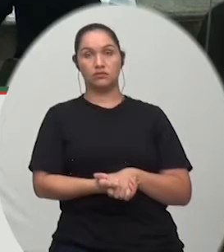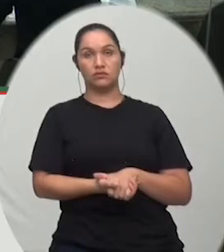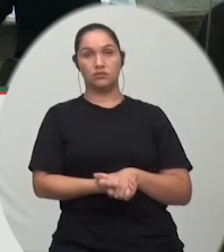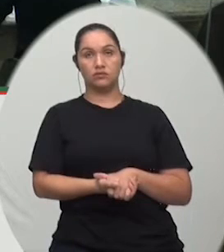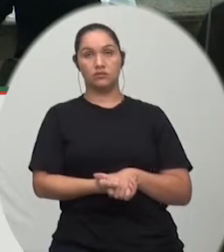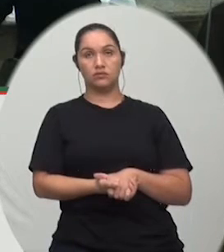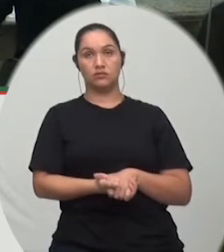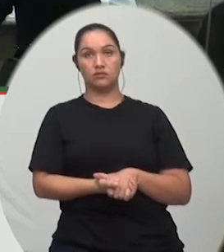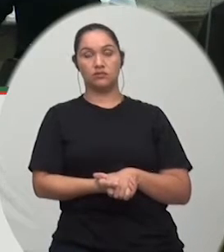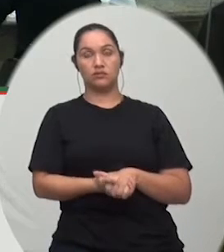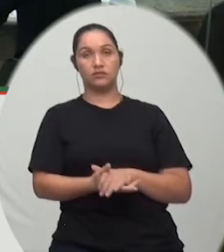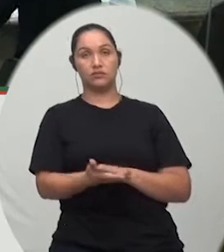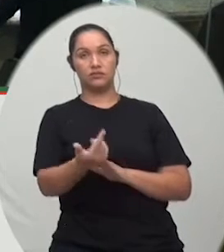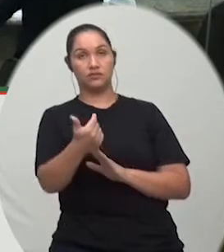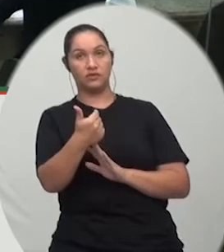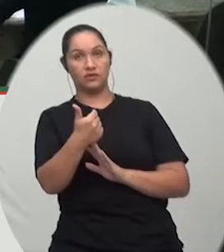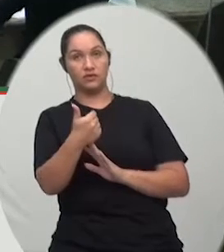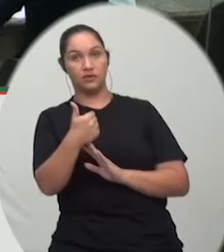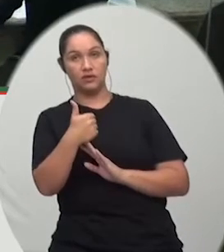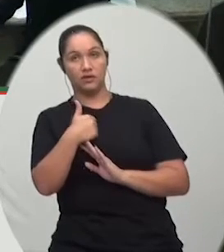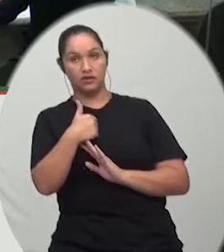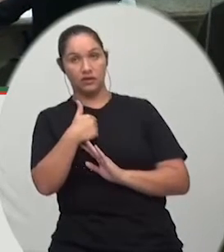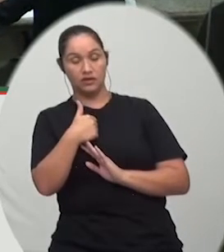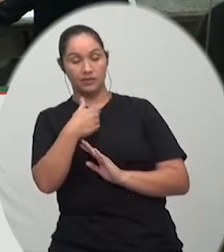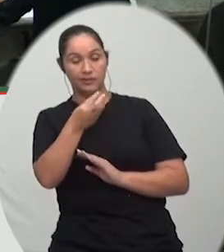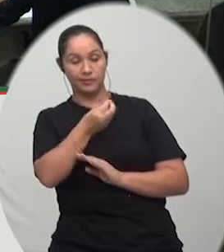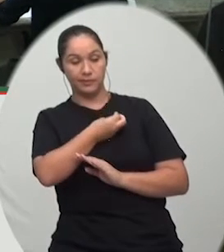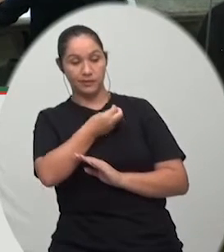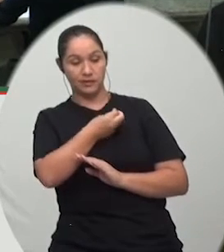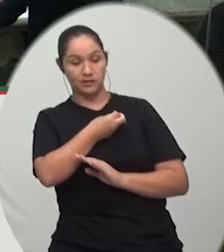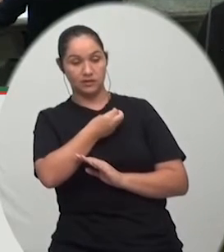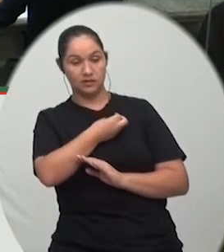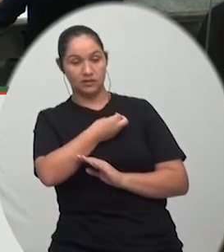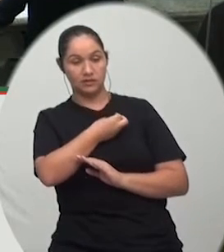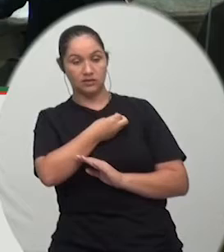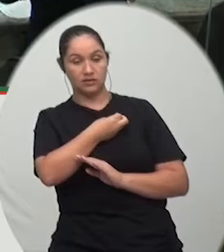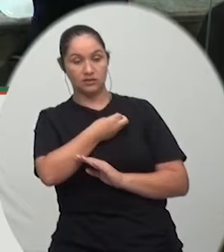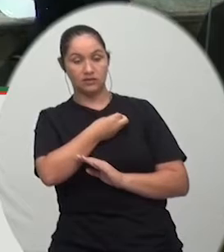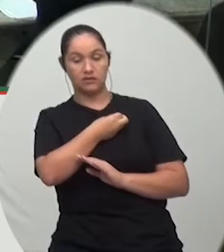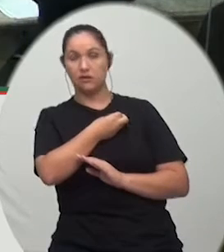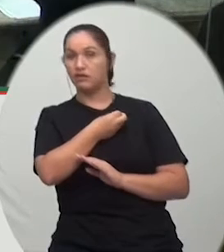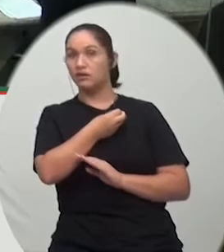Acabei não registrando ainda a minha presença, senhor presidente. Estou liberado assim mesmo para falar?